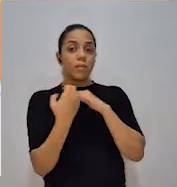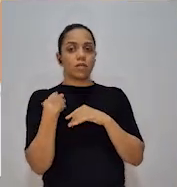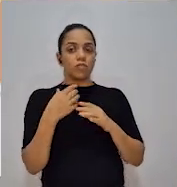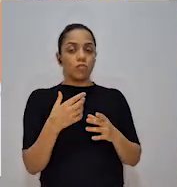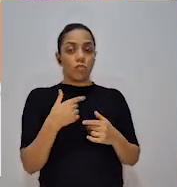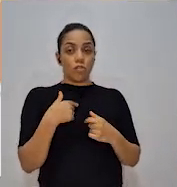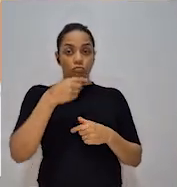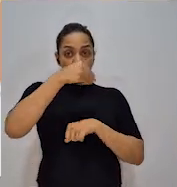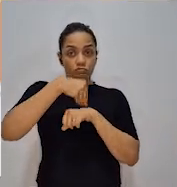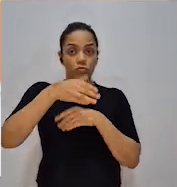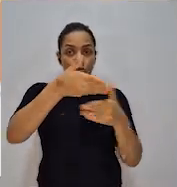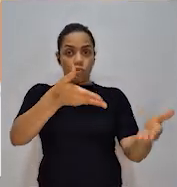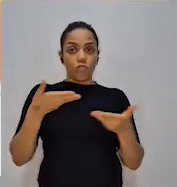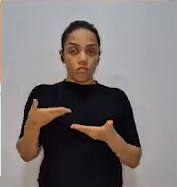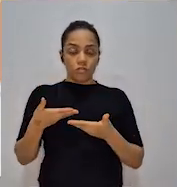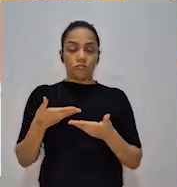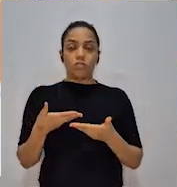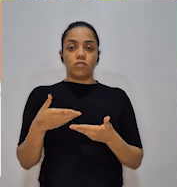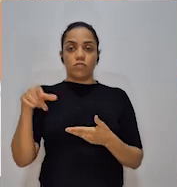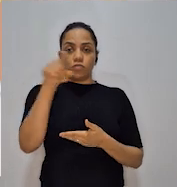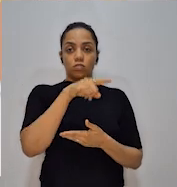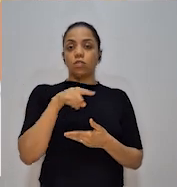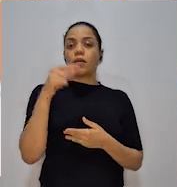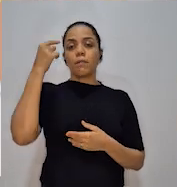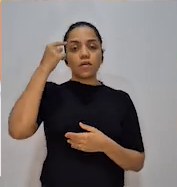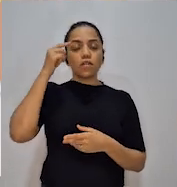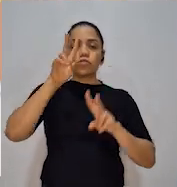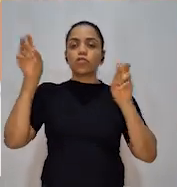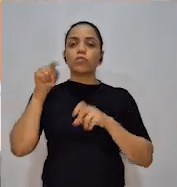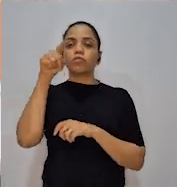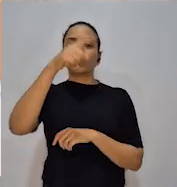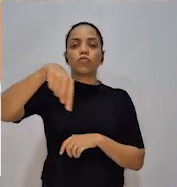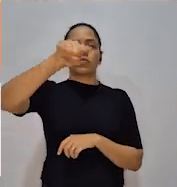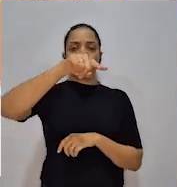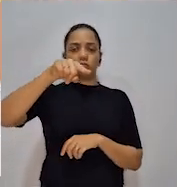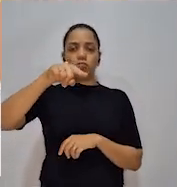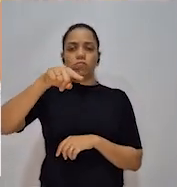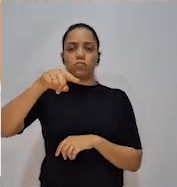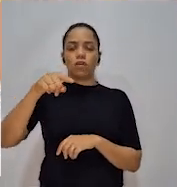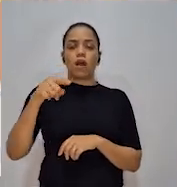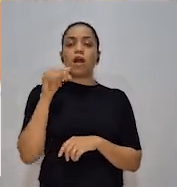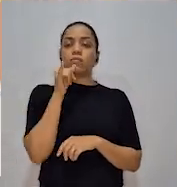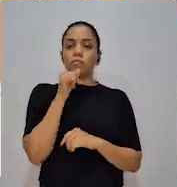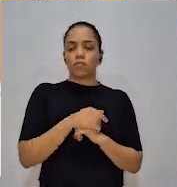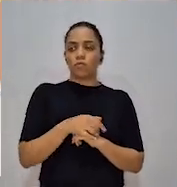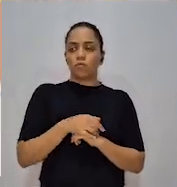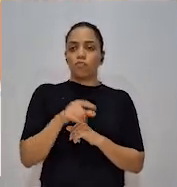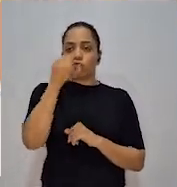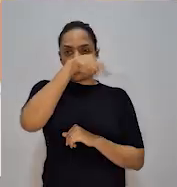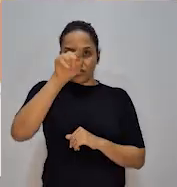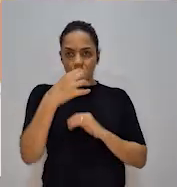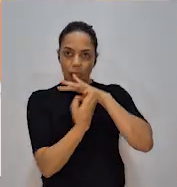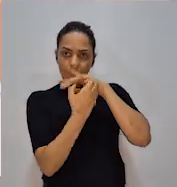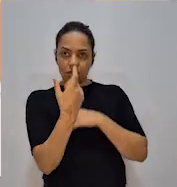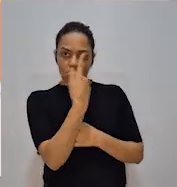reforçar o convite que eu fiz a vocês a olhar para os dados de vocês. Porque os dados de mercado, eles trazem para a gente uma ideia